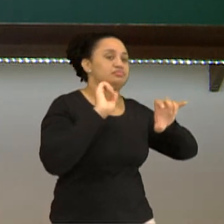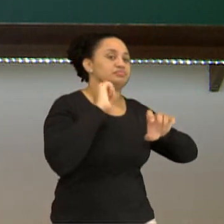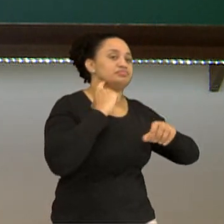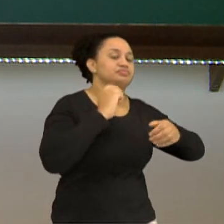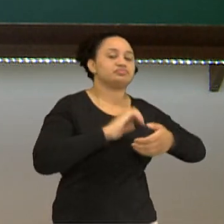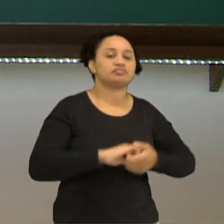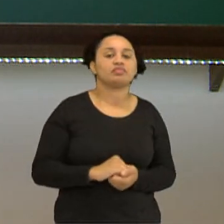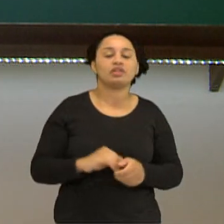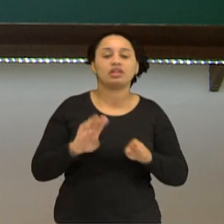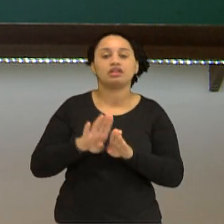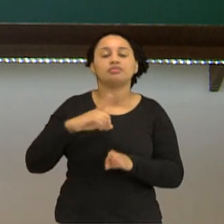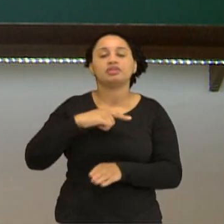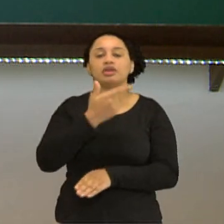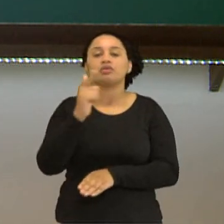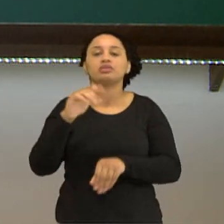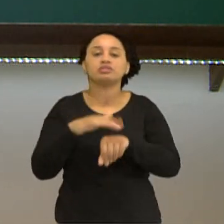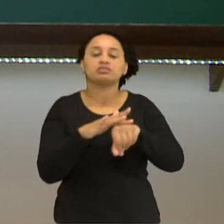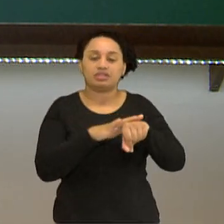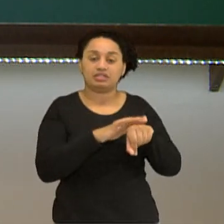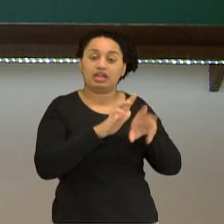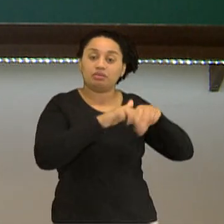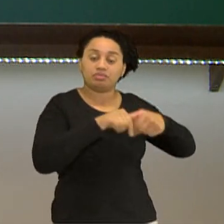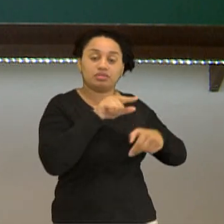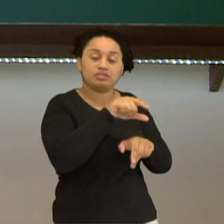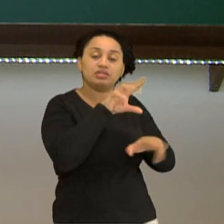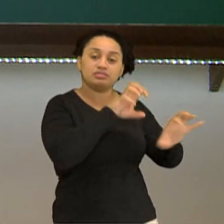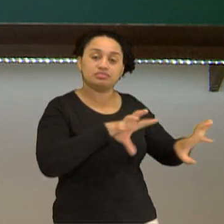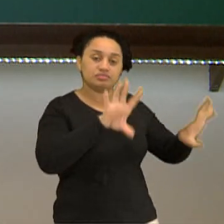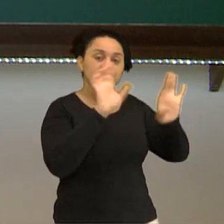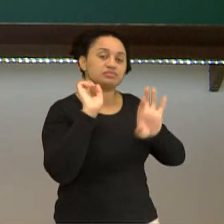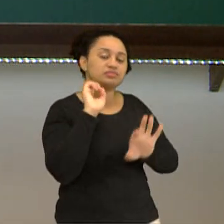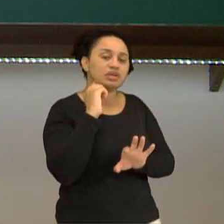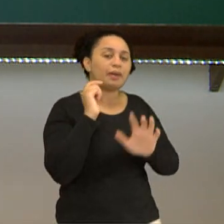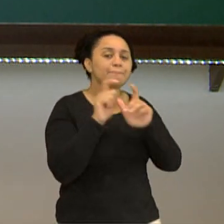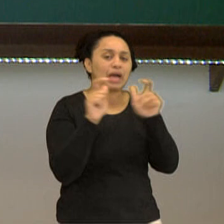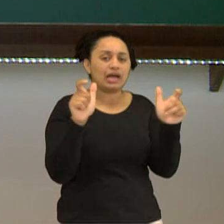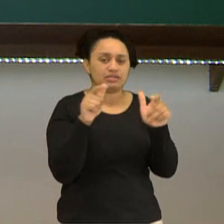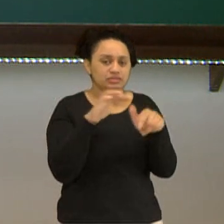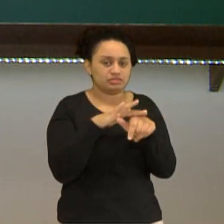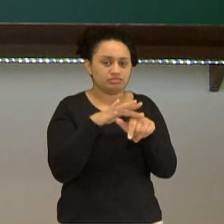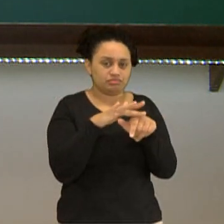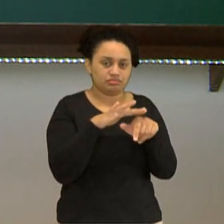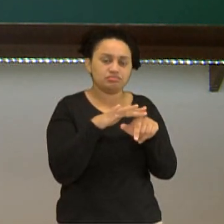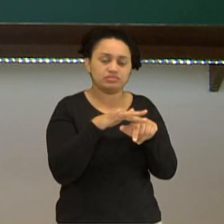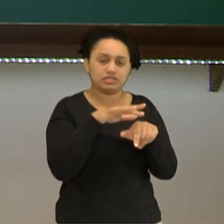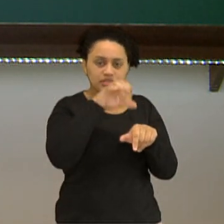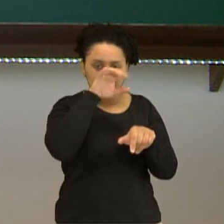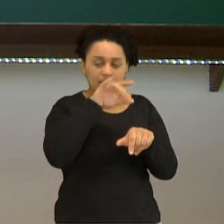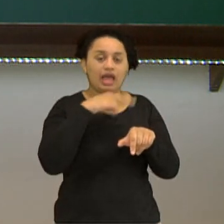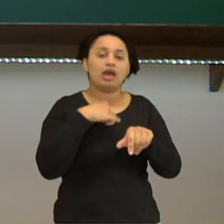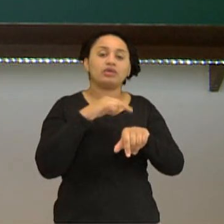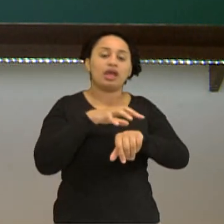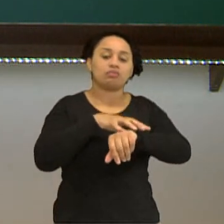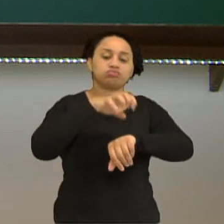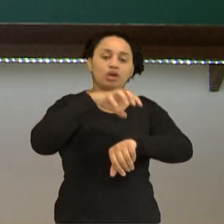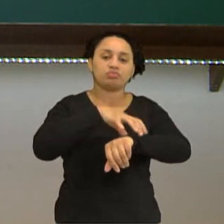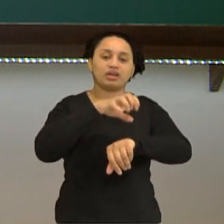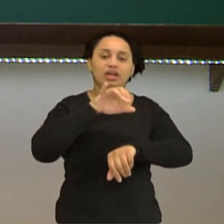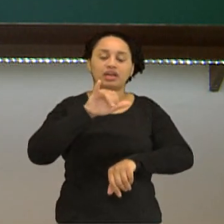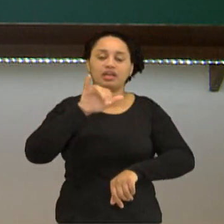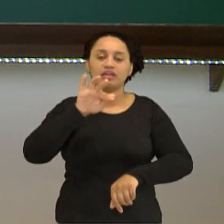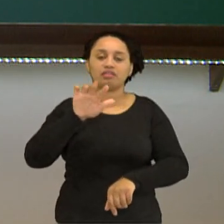doenças causadas pelo ar contaminado. A maioria das doenças respiratórias são inflamatórias,